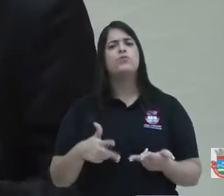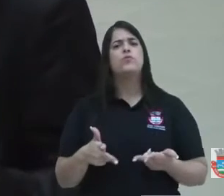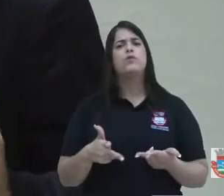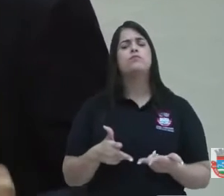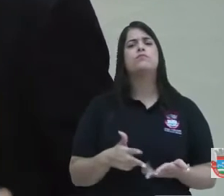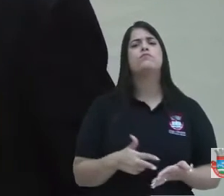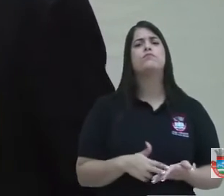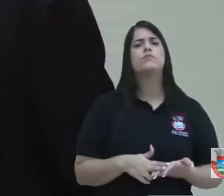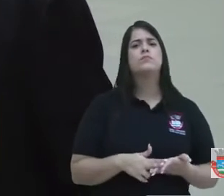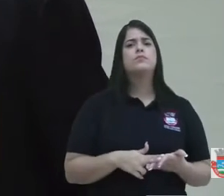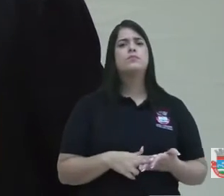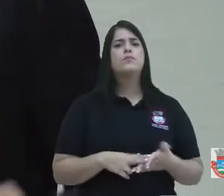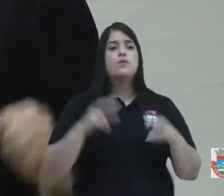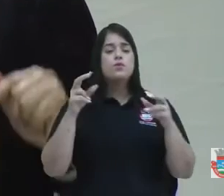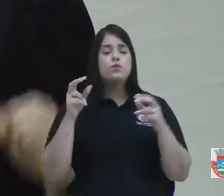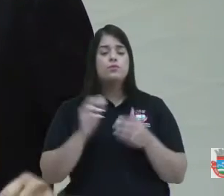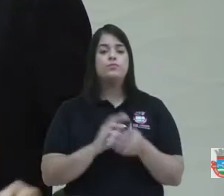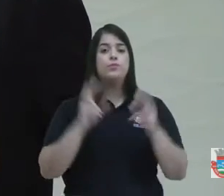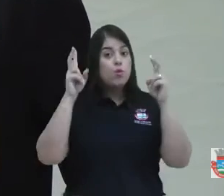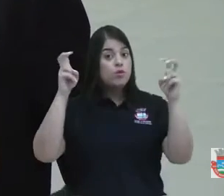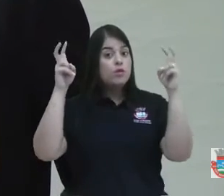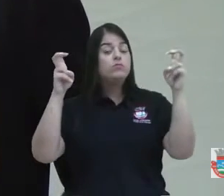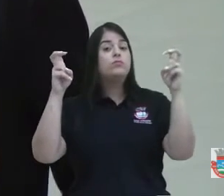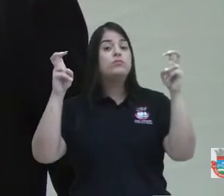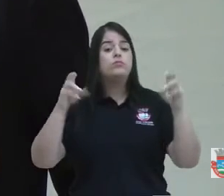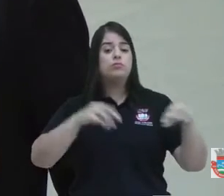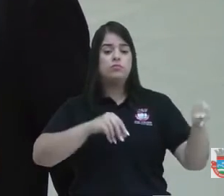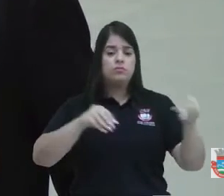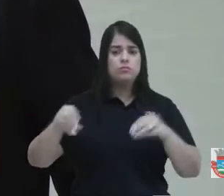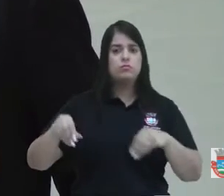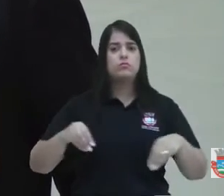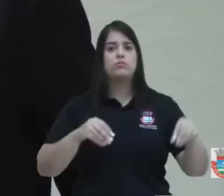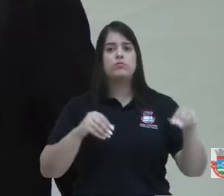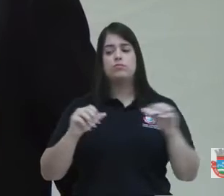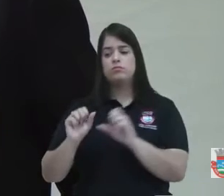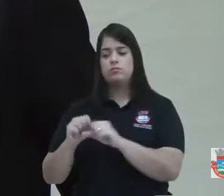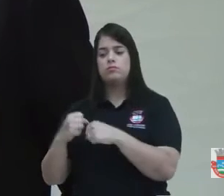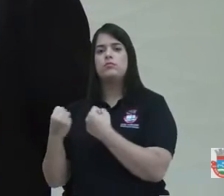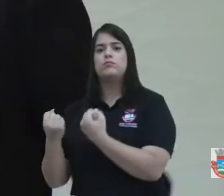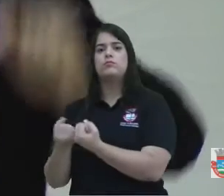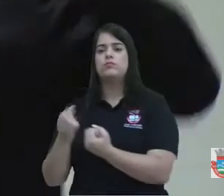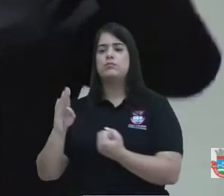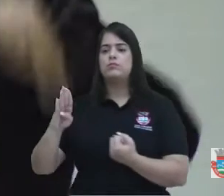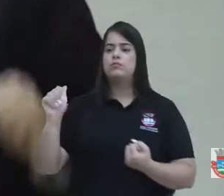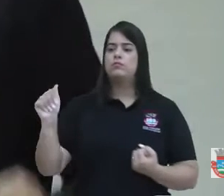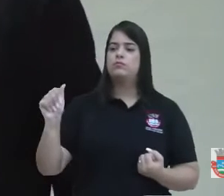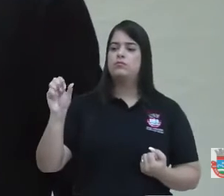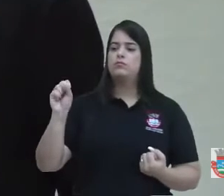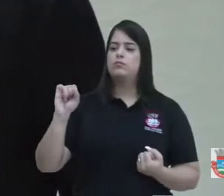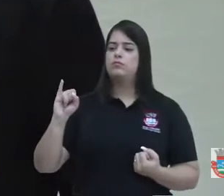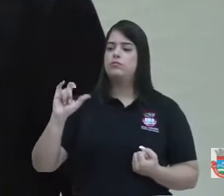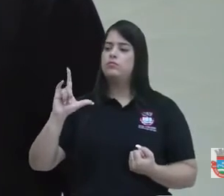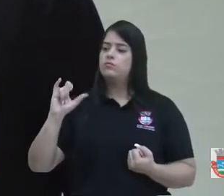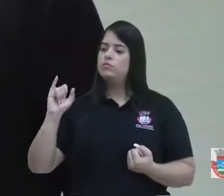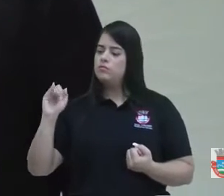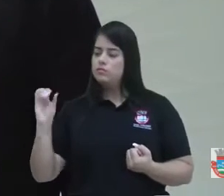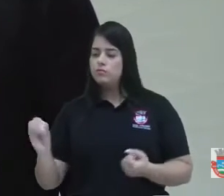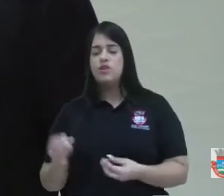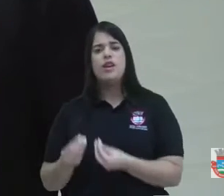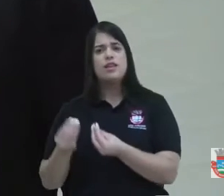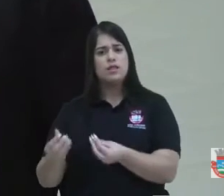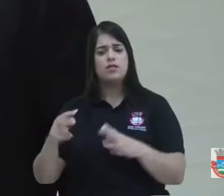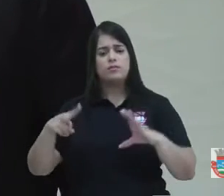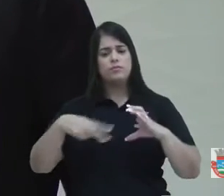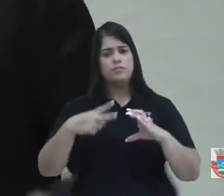aí os títulos de terra para a associação aqui do Basílio. Foi entregue aqui na Casa